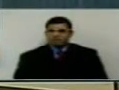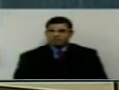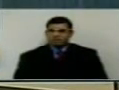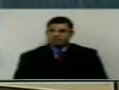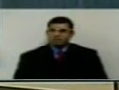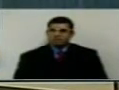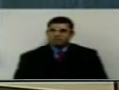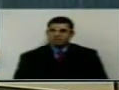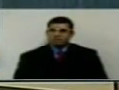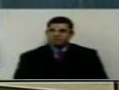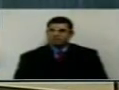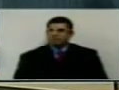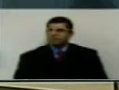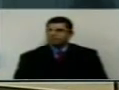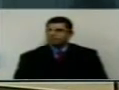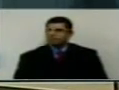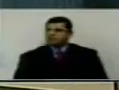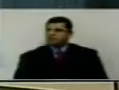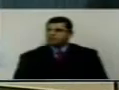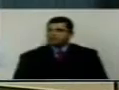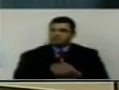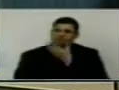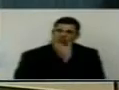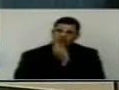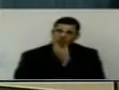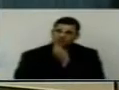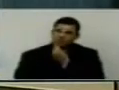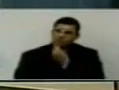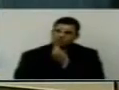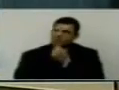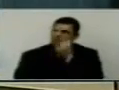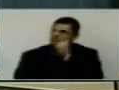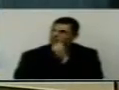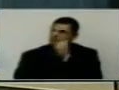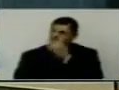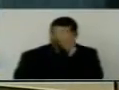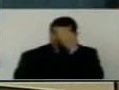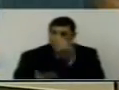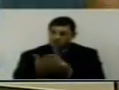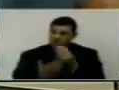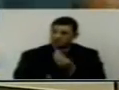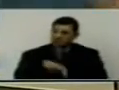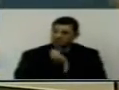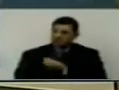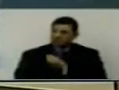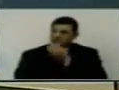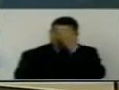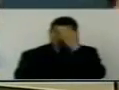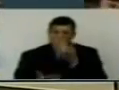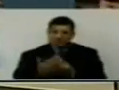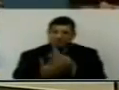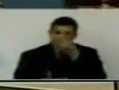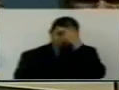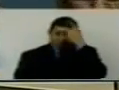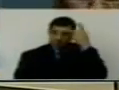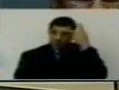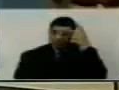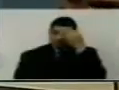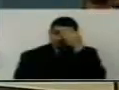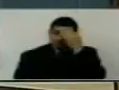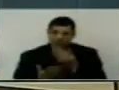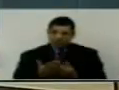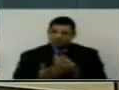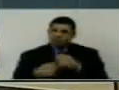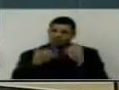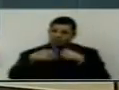E eu digo isso para essa garotada que está aqui. Acreditem na vida, acreditem nas pessoas, acreditem que